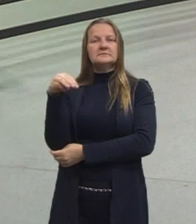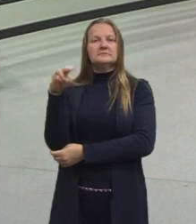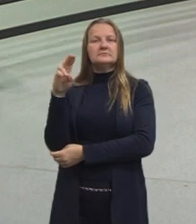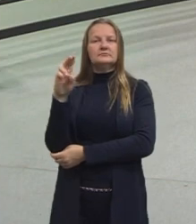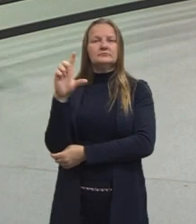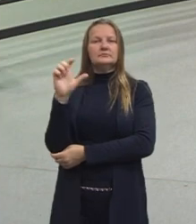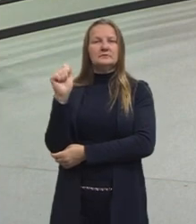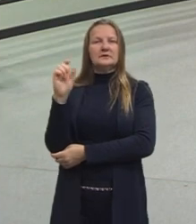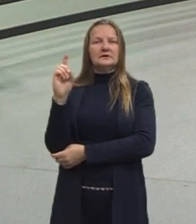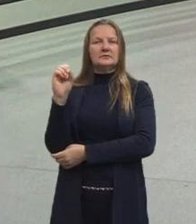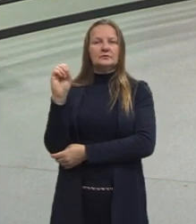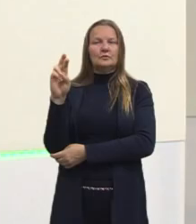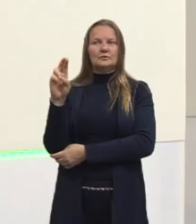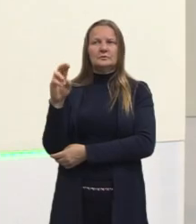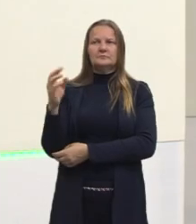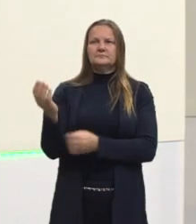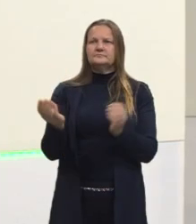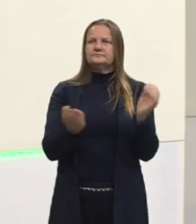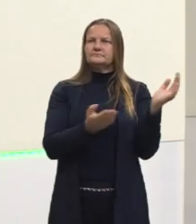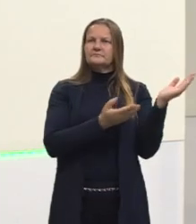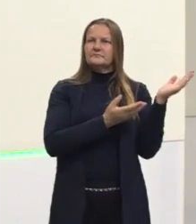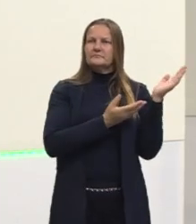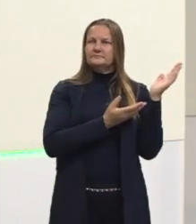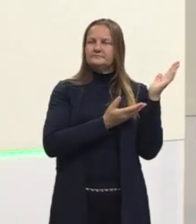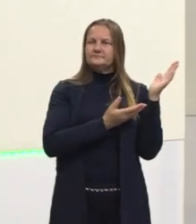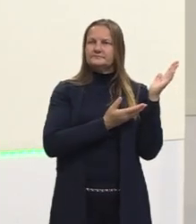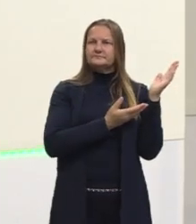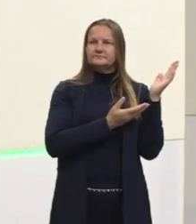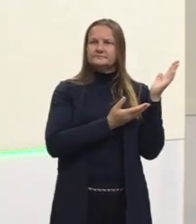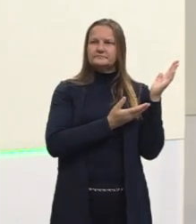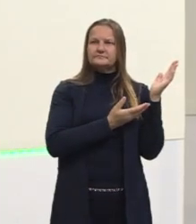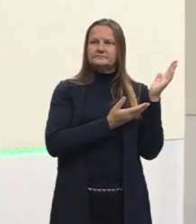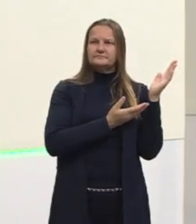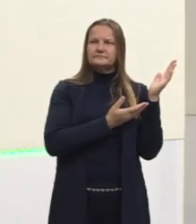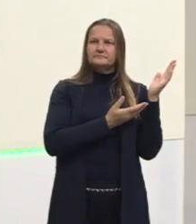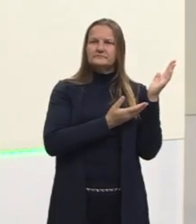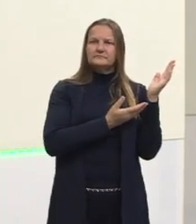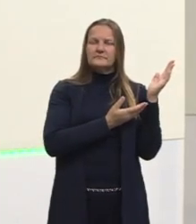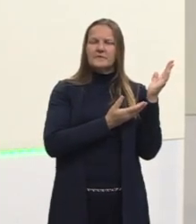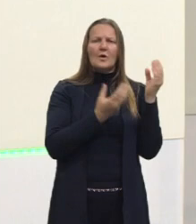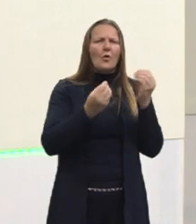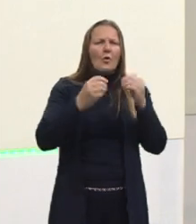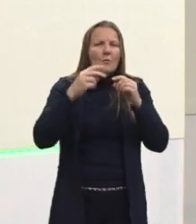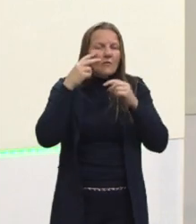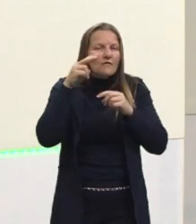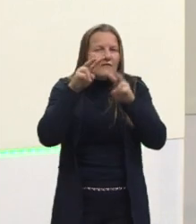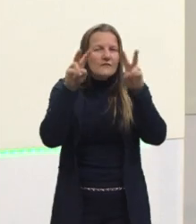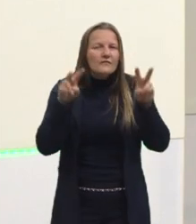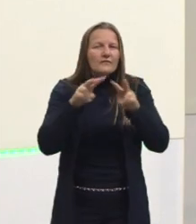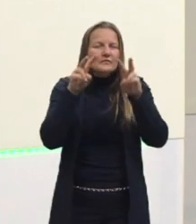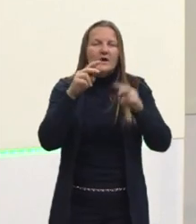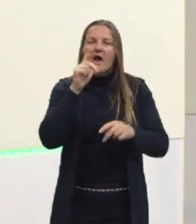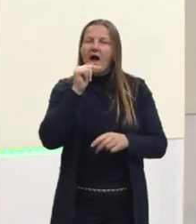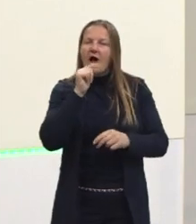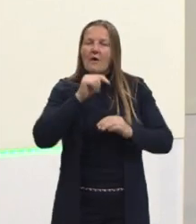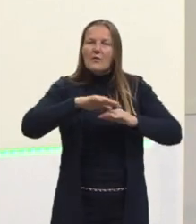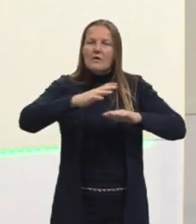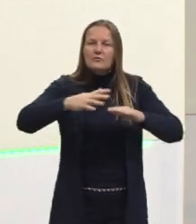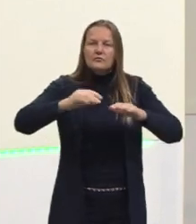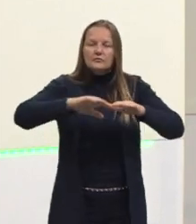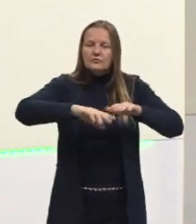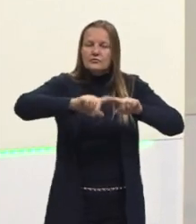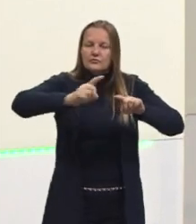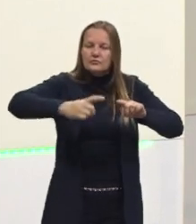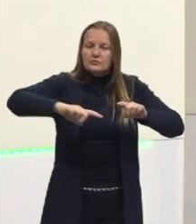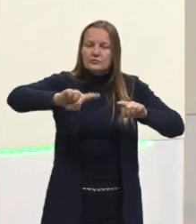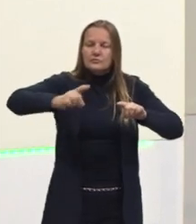então aqui a gente consegue ver né A questão das ondas mais básico né pensando na água mas a gente pode depois a gente vai